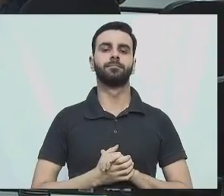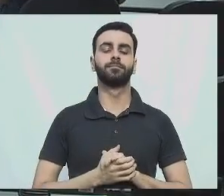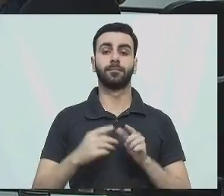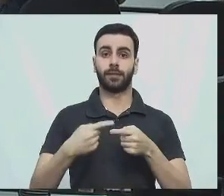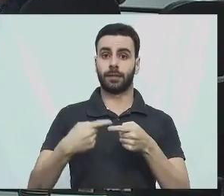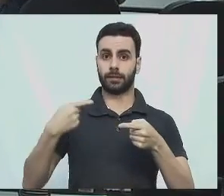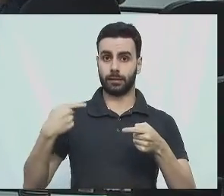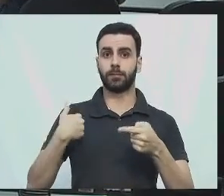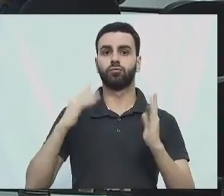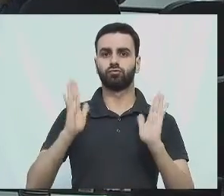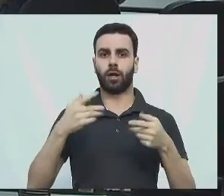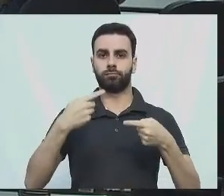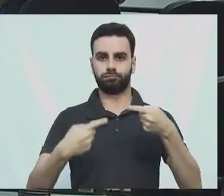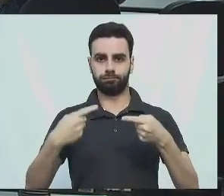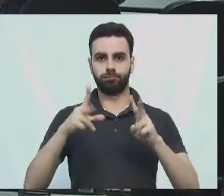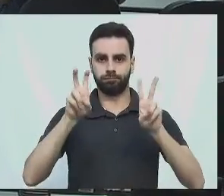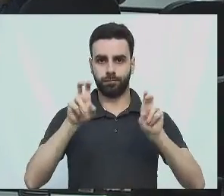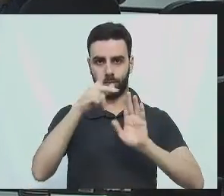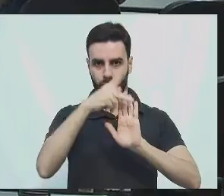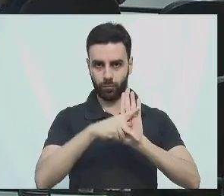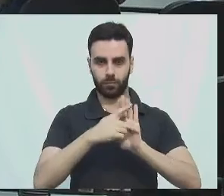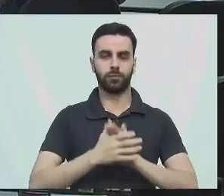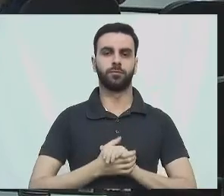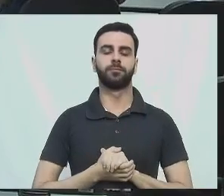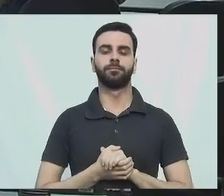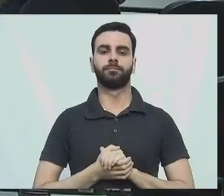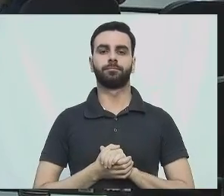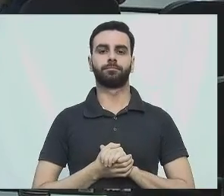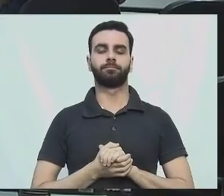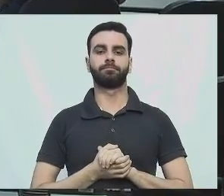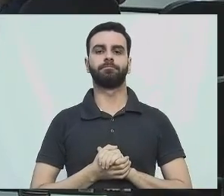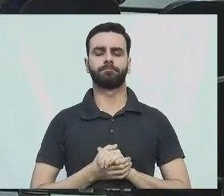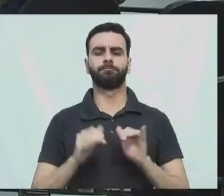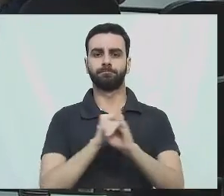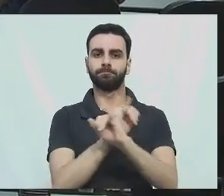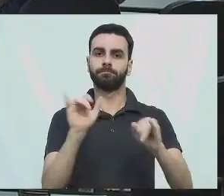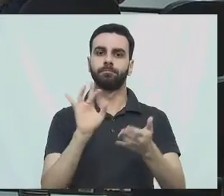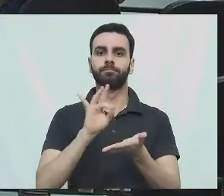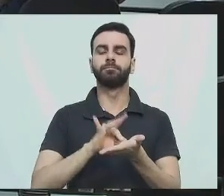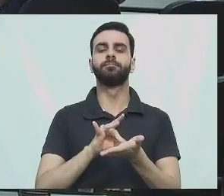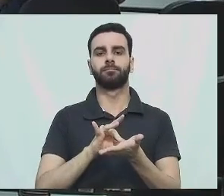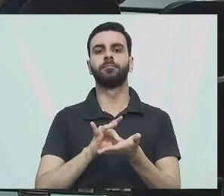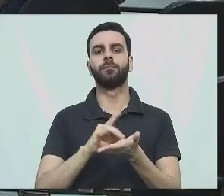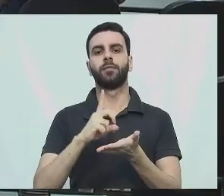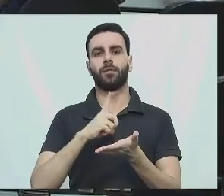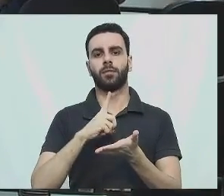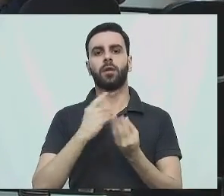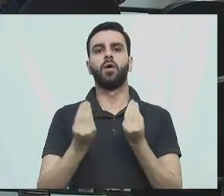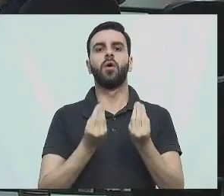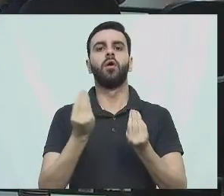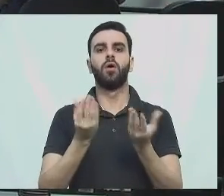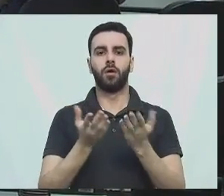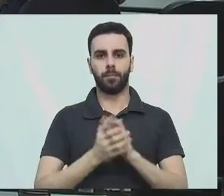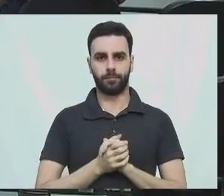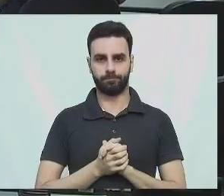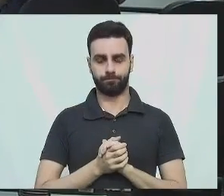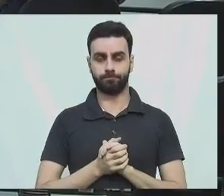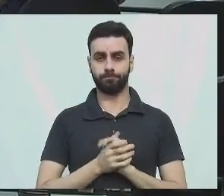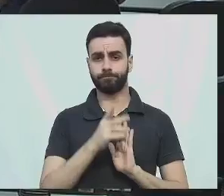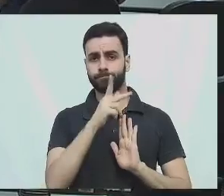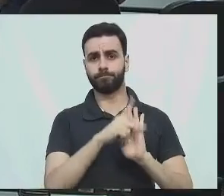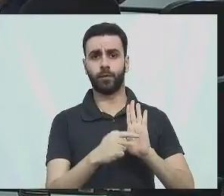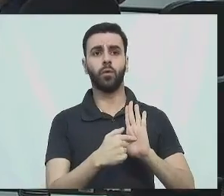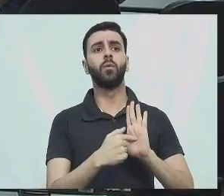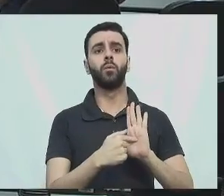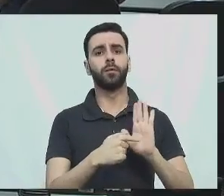semana passada, eu fiz a discussão desse projeto e eu coloquei realmente que esse projeto é um projeto